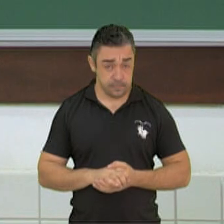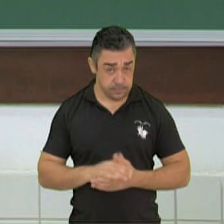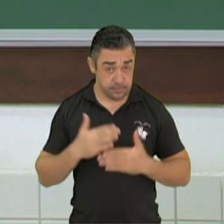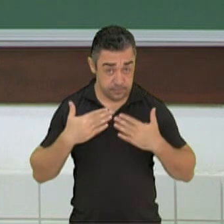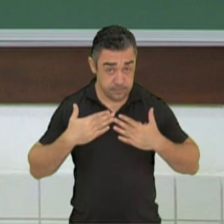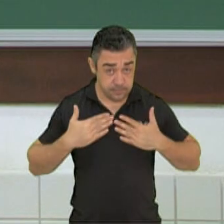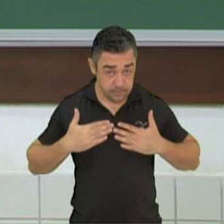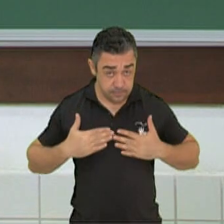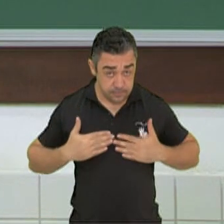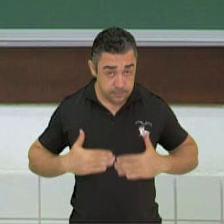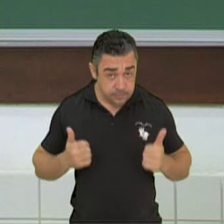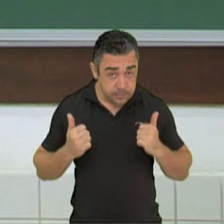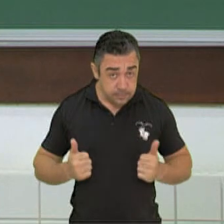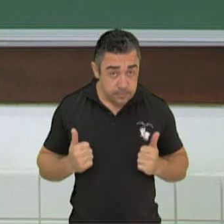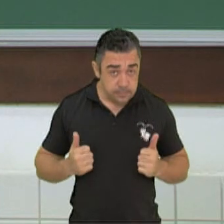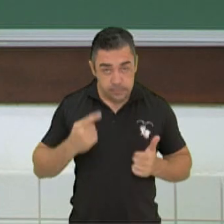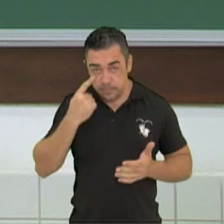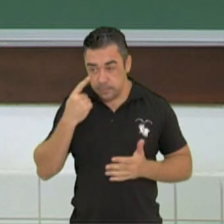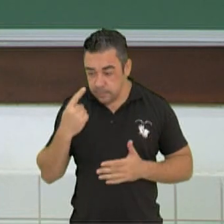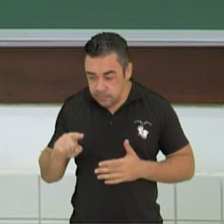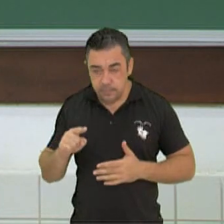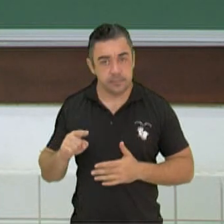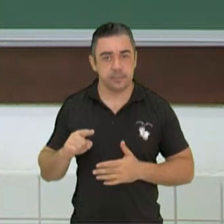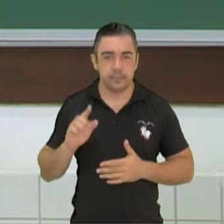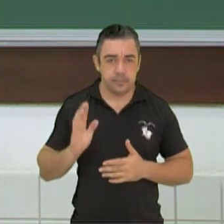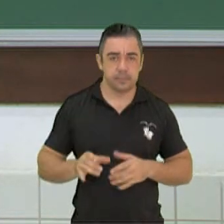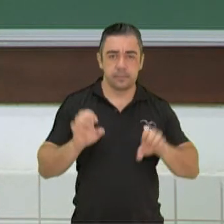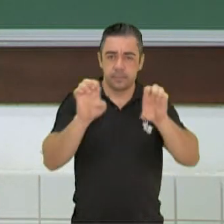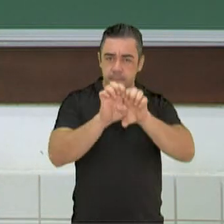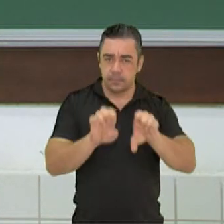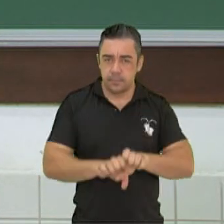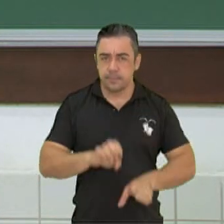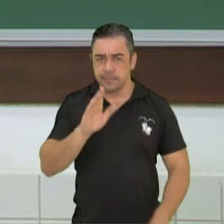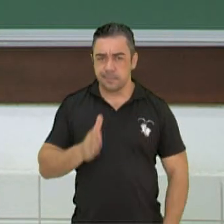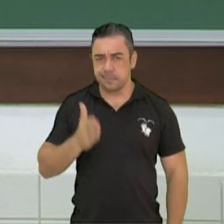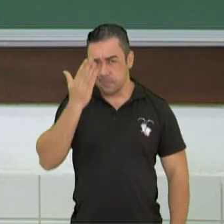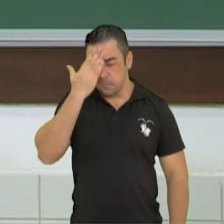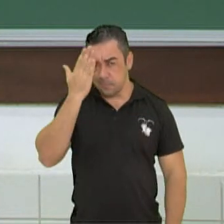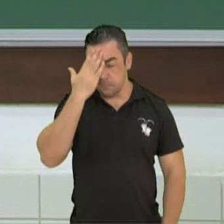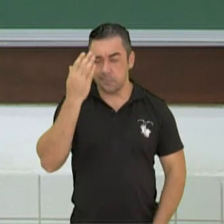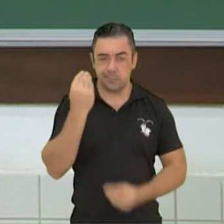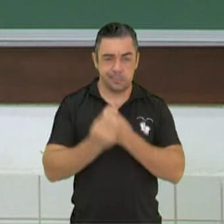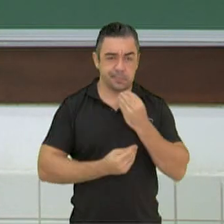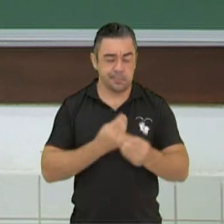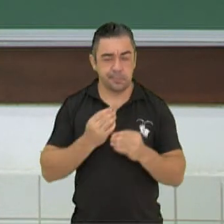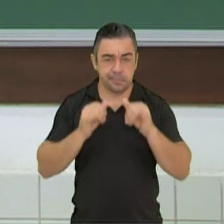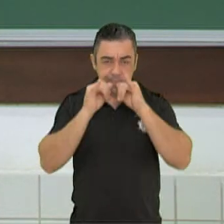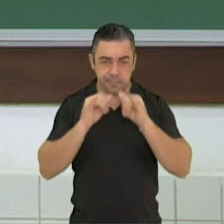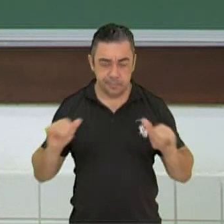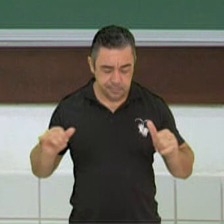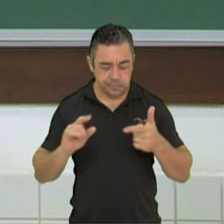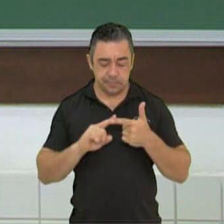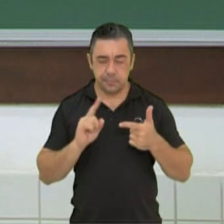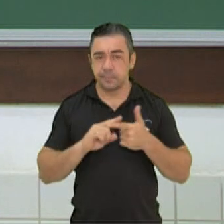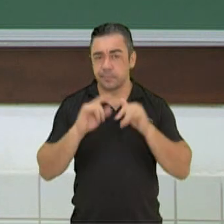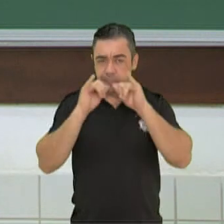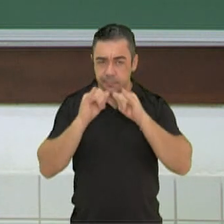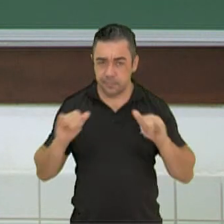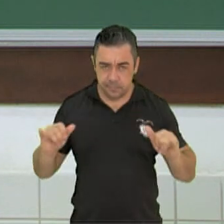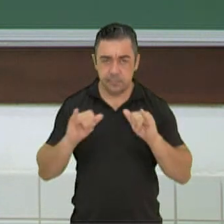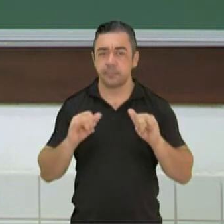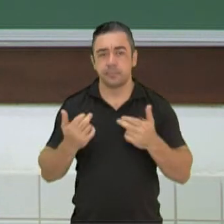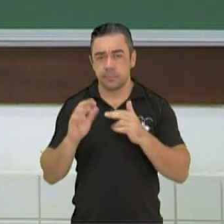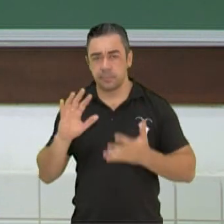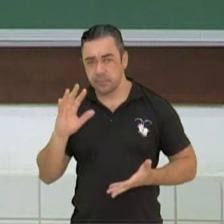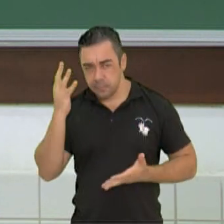Tranquilo, pessoal? Já verificamos ali a estrutura, já sabemos como é que acontece a notícia, a reportagem, a charge, a